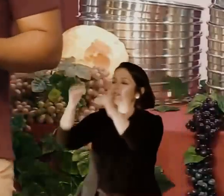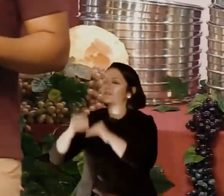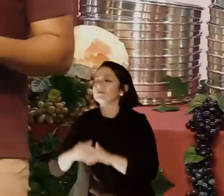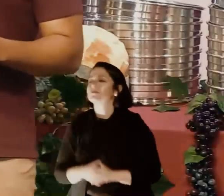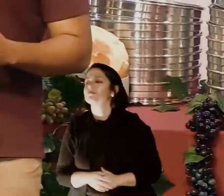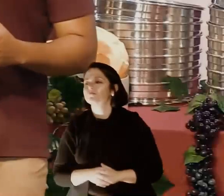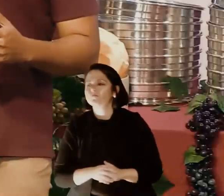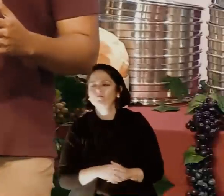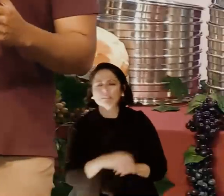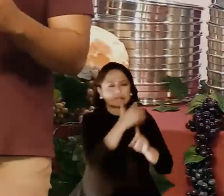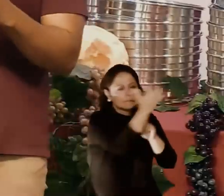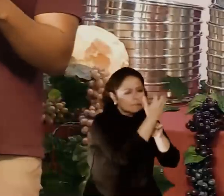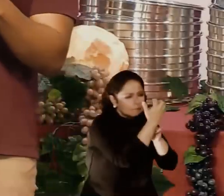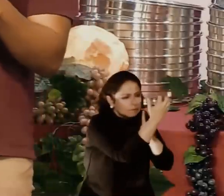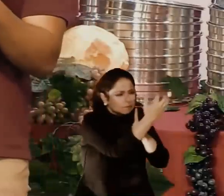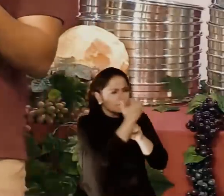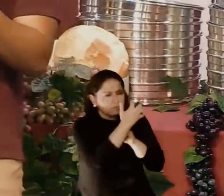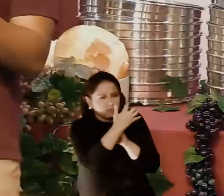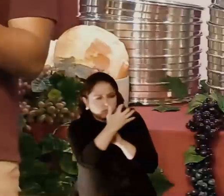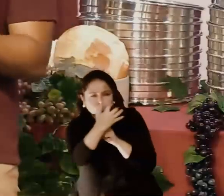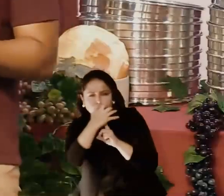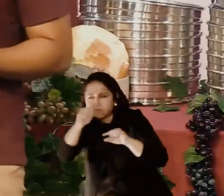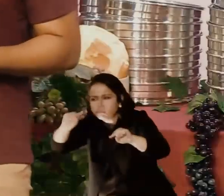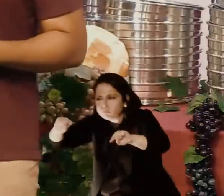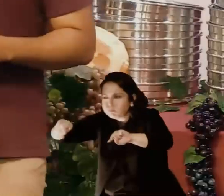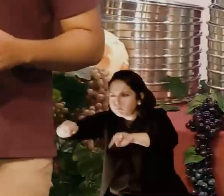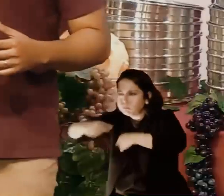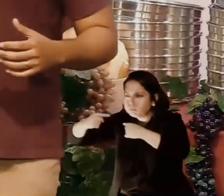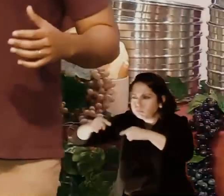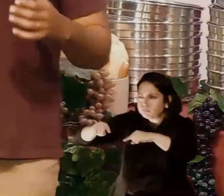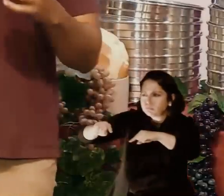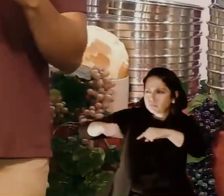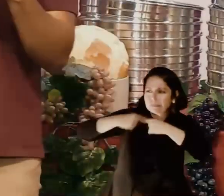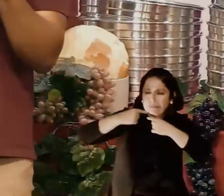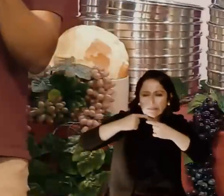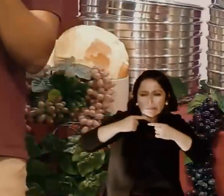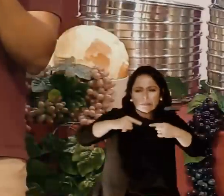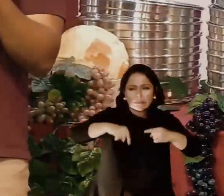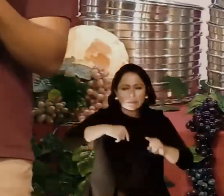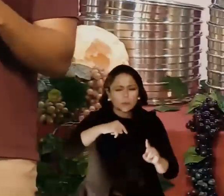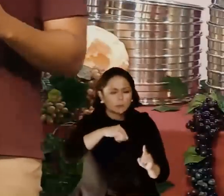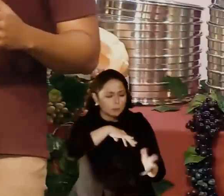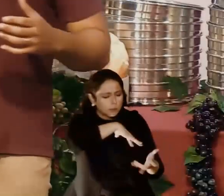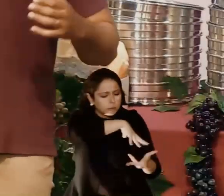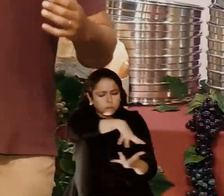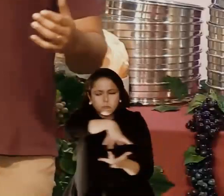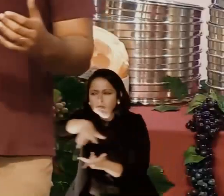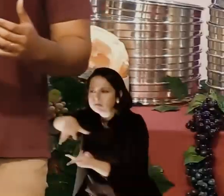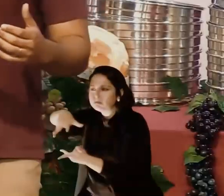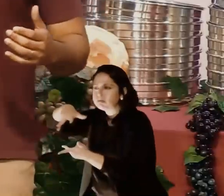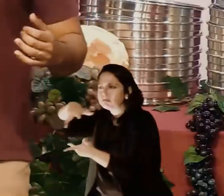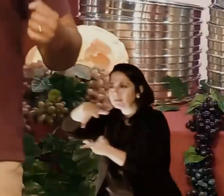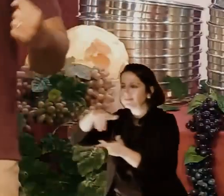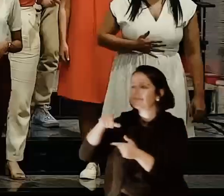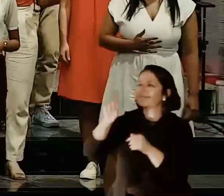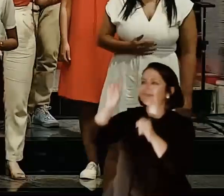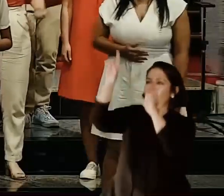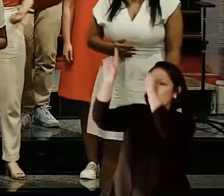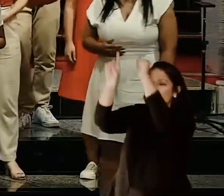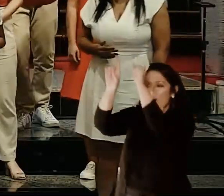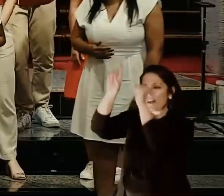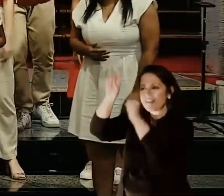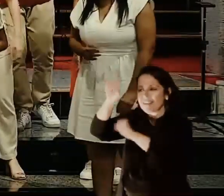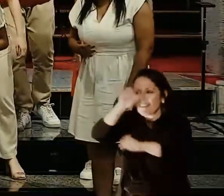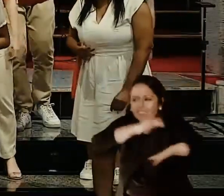yeah. Se o mal se levanta, está sobre todos. Com teu poder